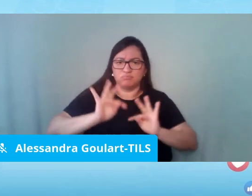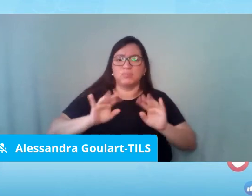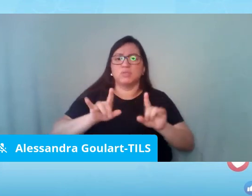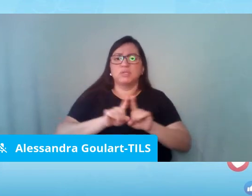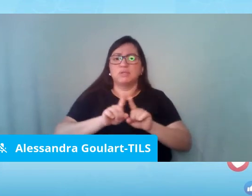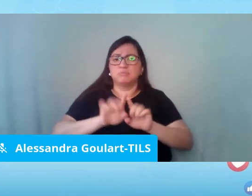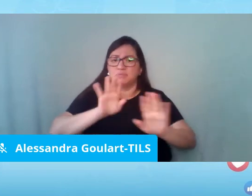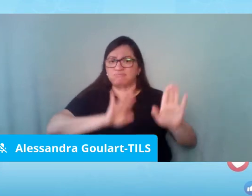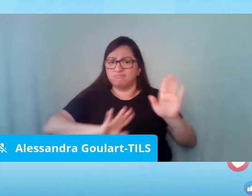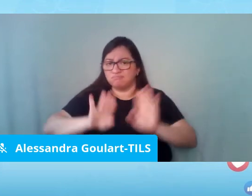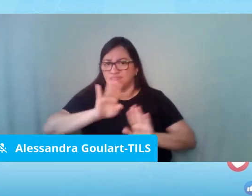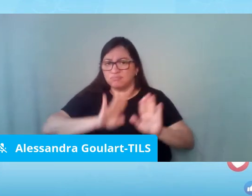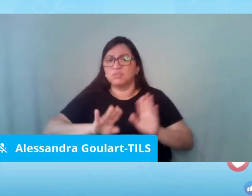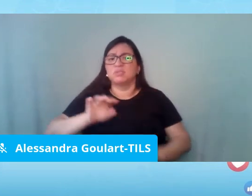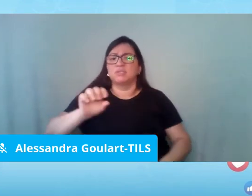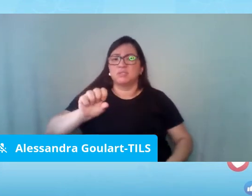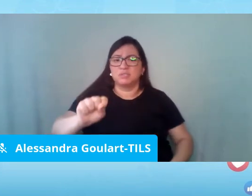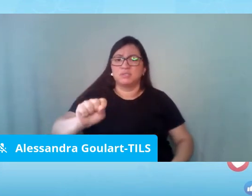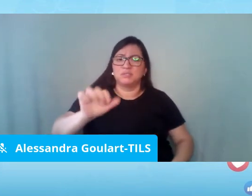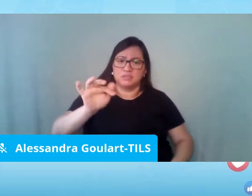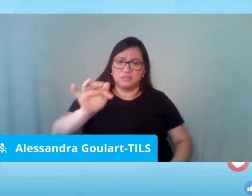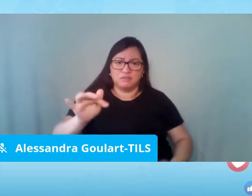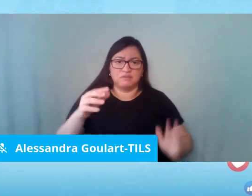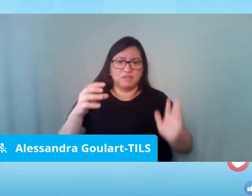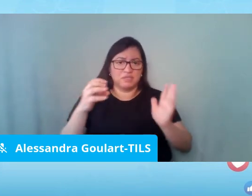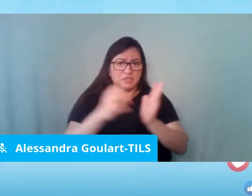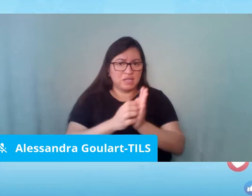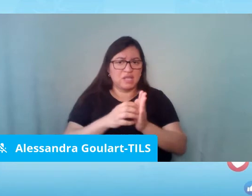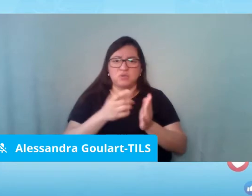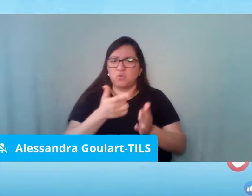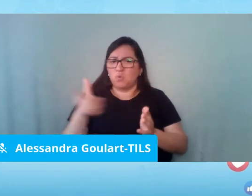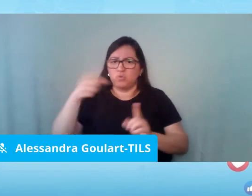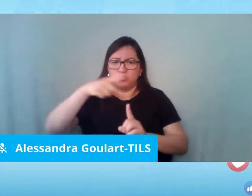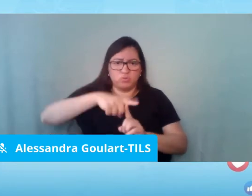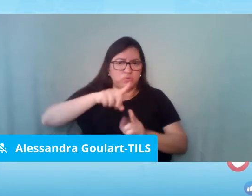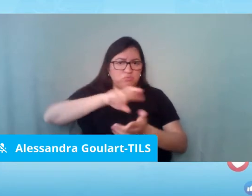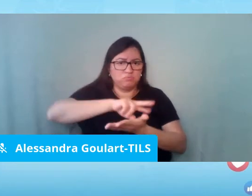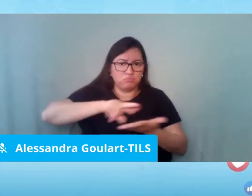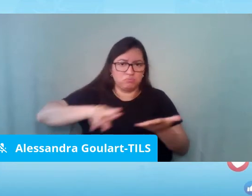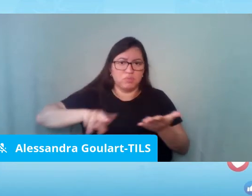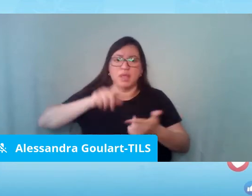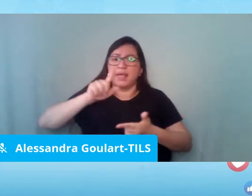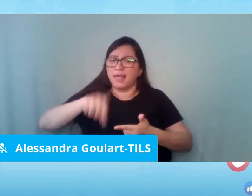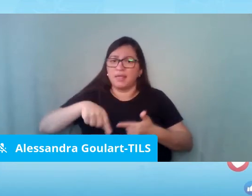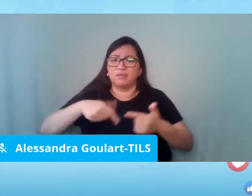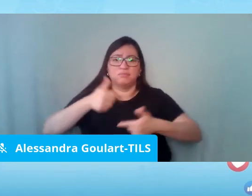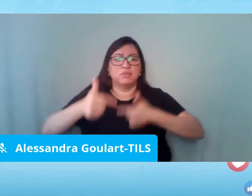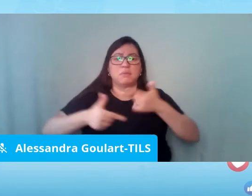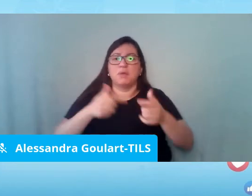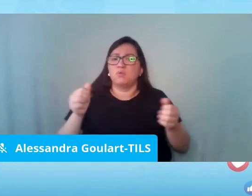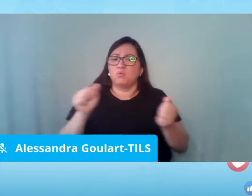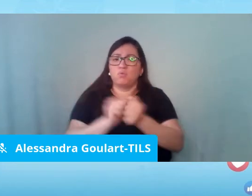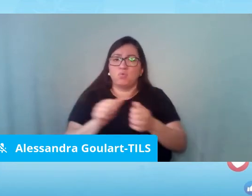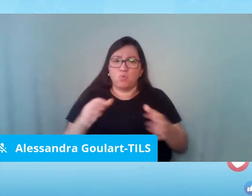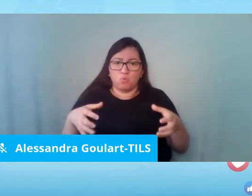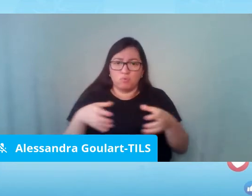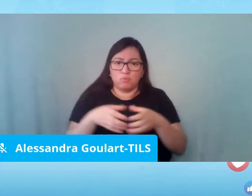prevenção, elas têm que ser conjuntas. A gente tem que contar com o trabalho de todo mundo, não tem como ninguém estar fora.